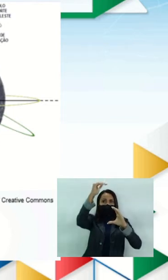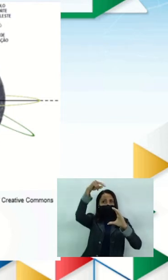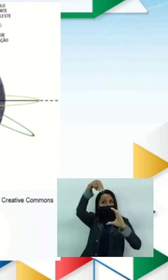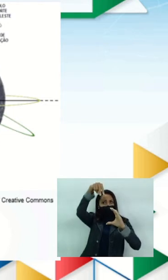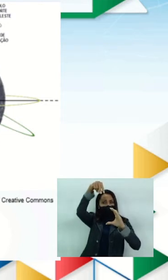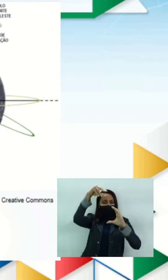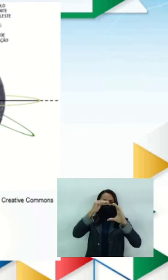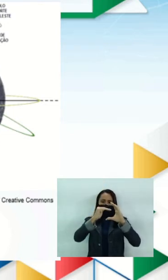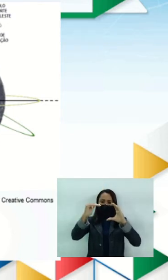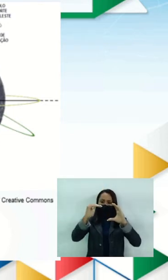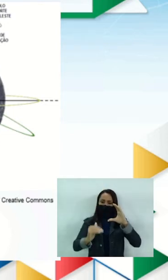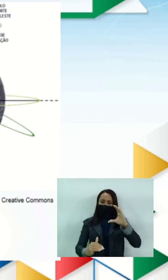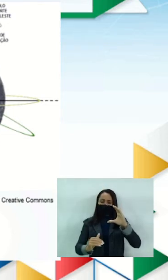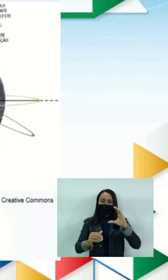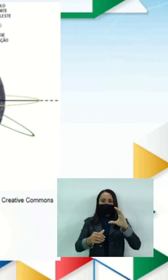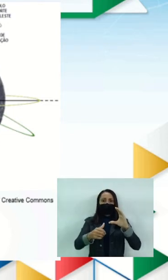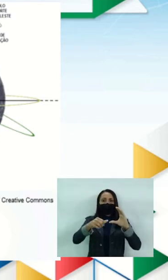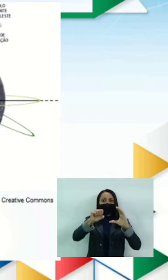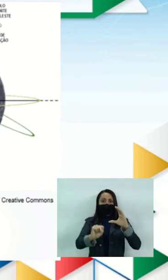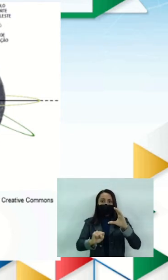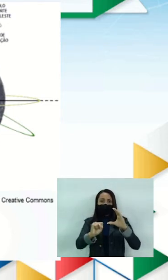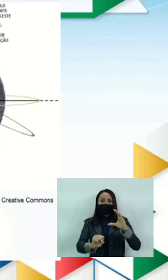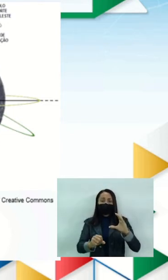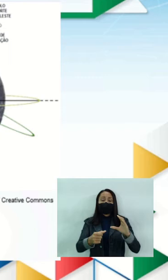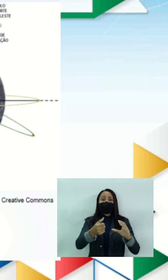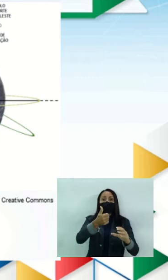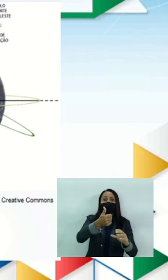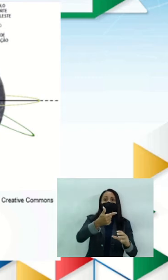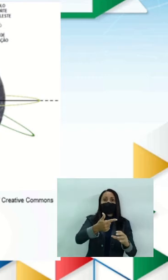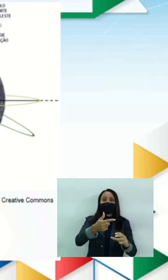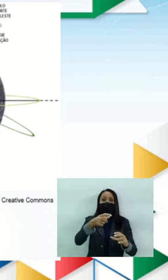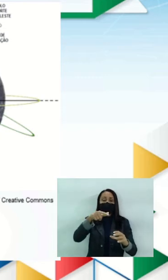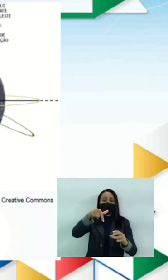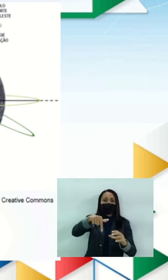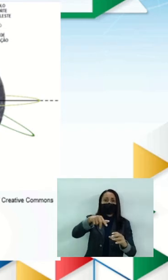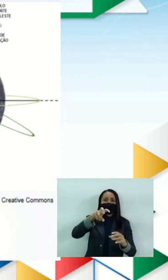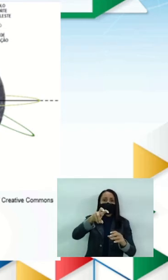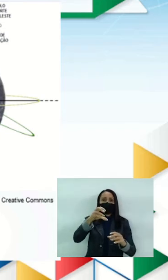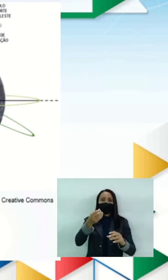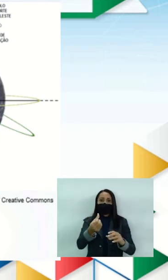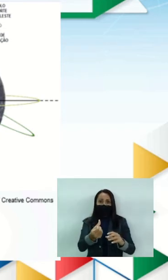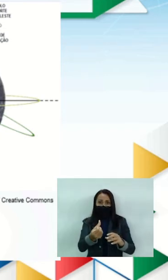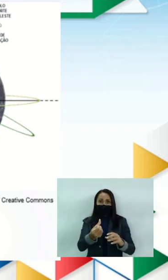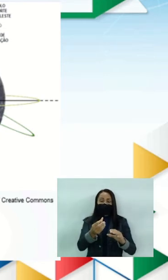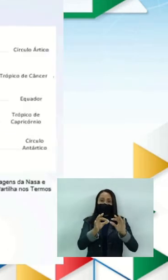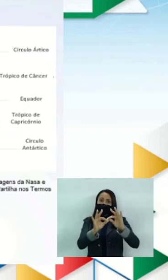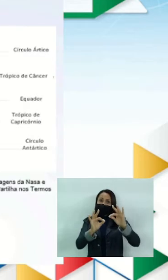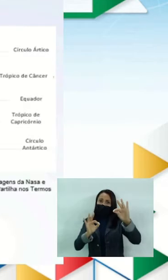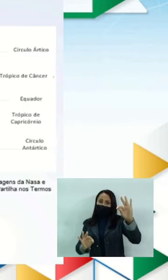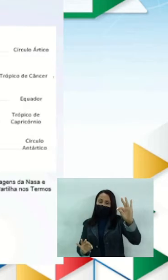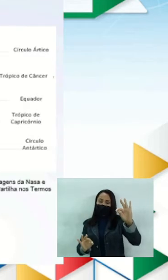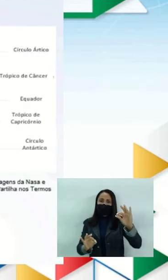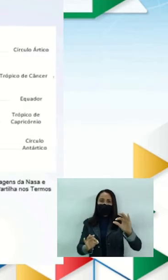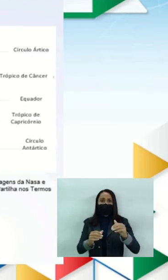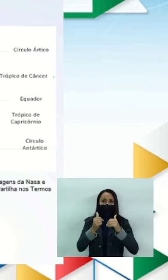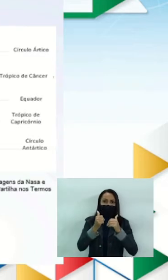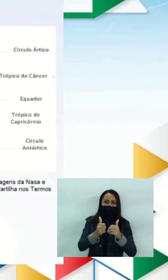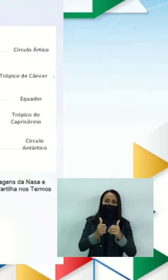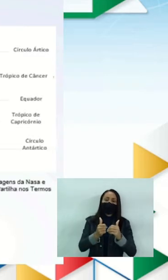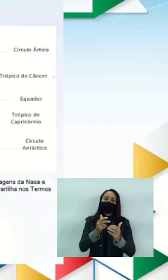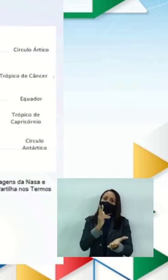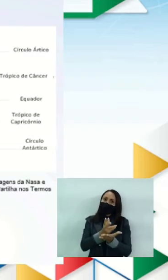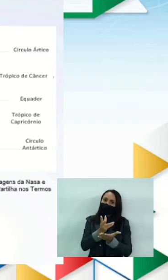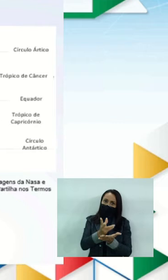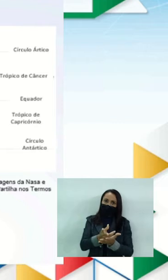sul, com 12.756 quilômetros de diâmetro. Tá certo, estudante? Vamos lá. Continuando na linha